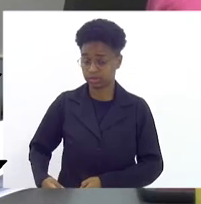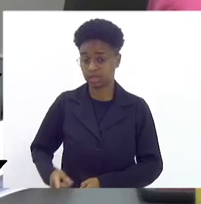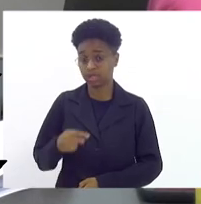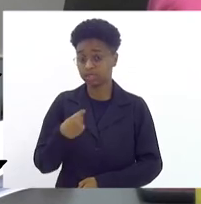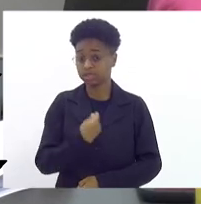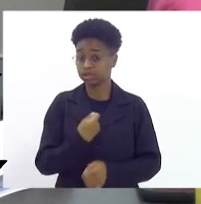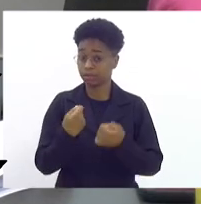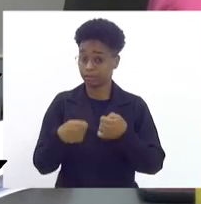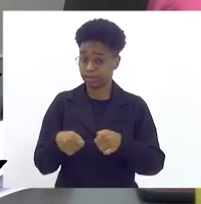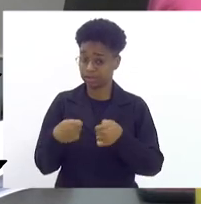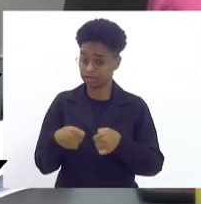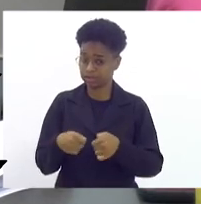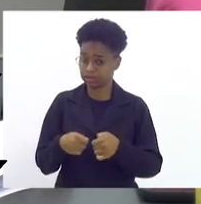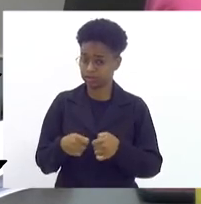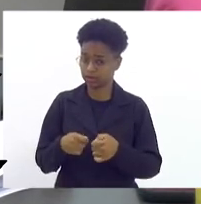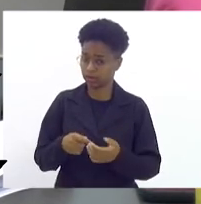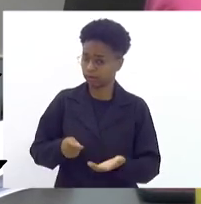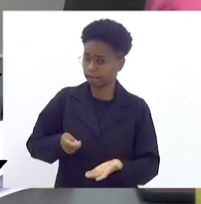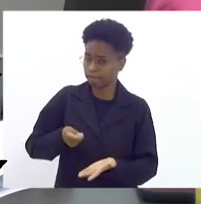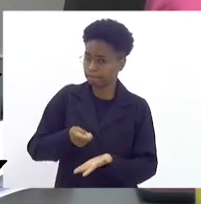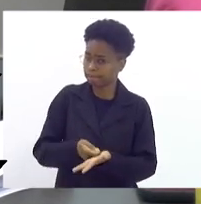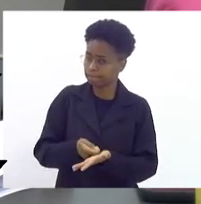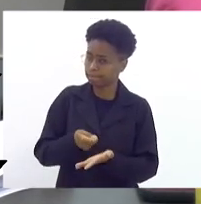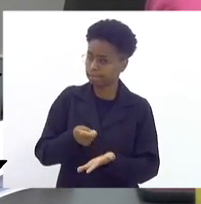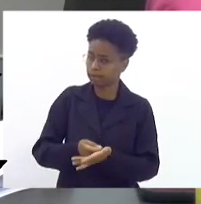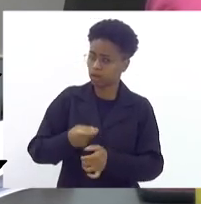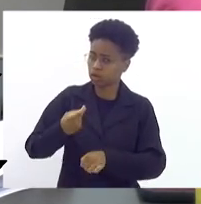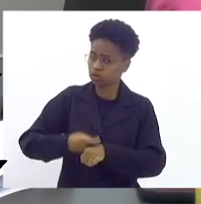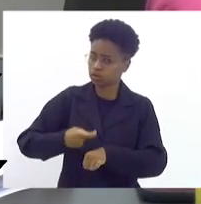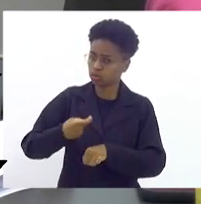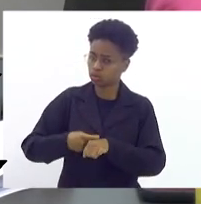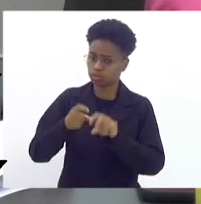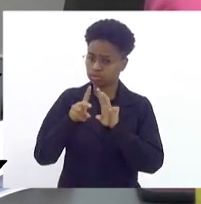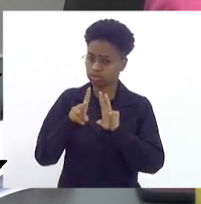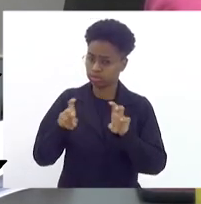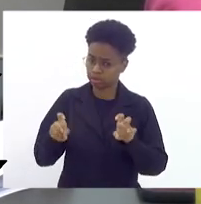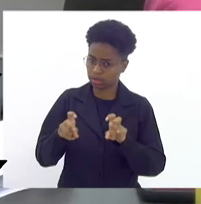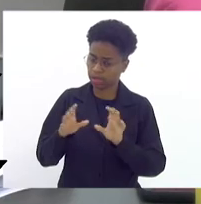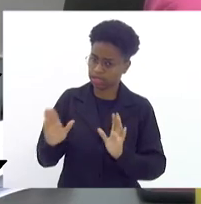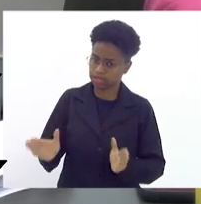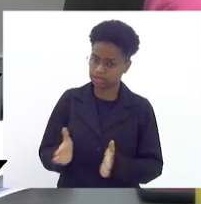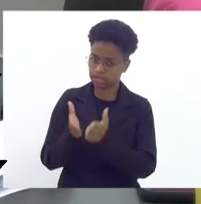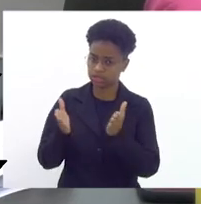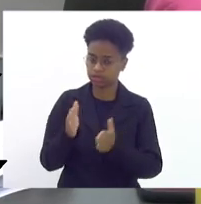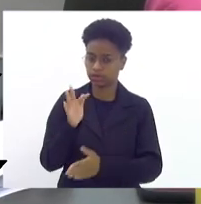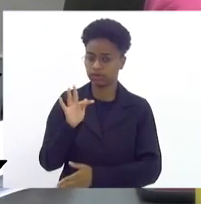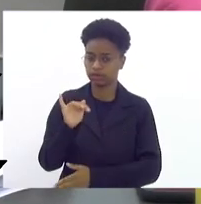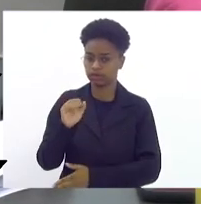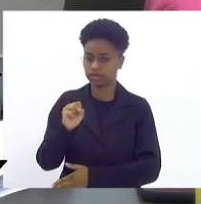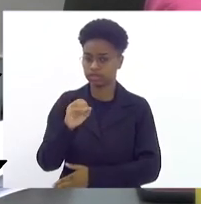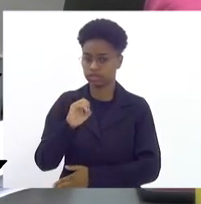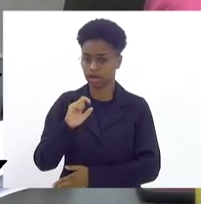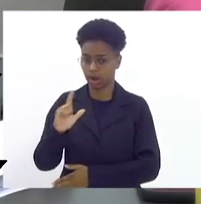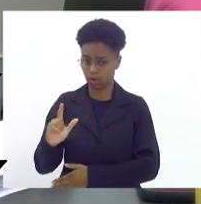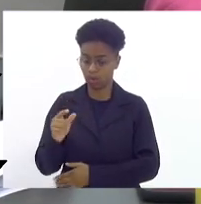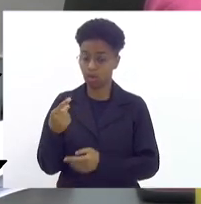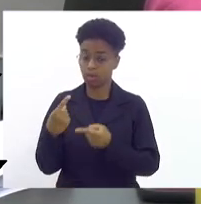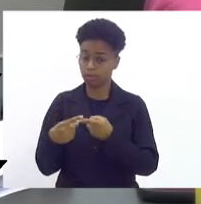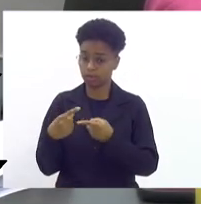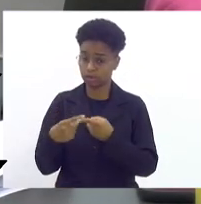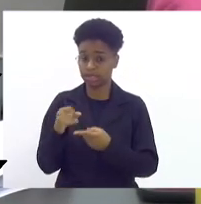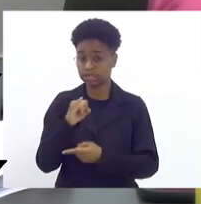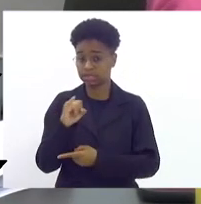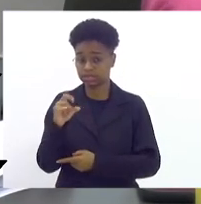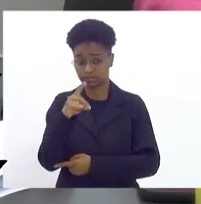precisa ter rigidez sobre incentivos fiscais. Se Vossa Excelência se